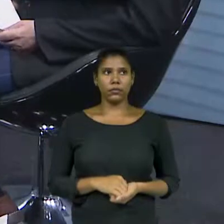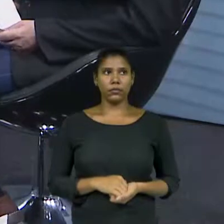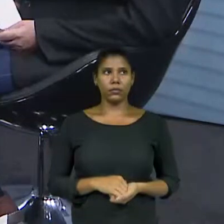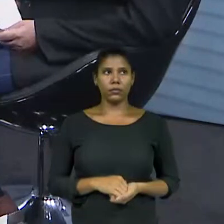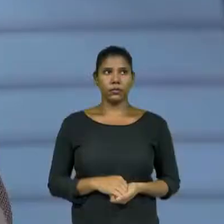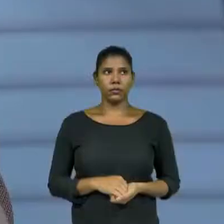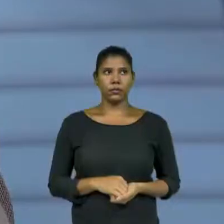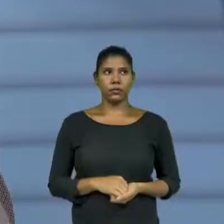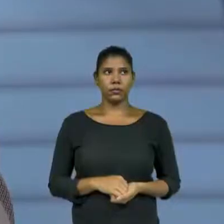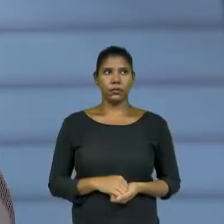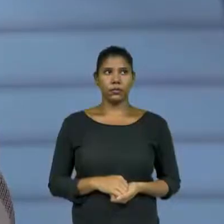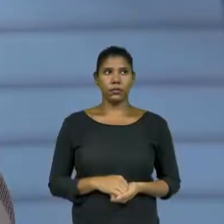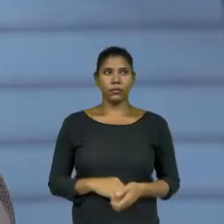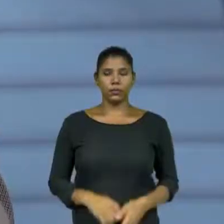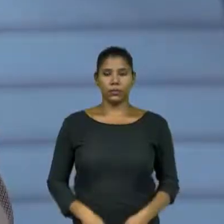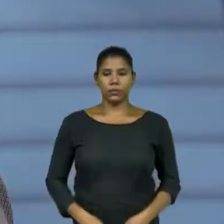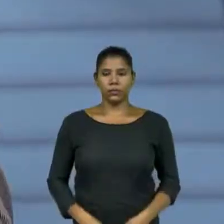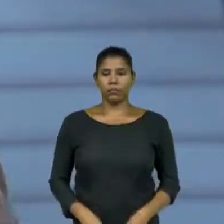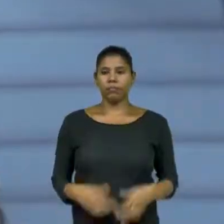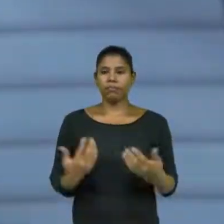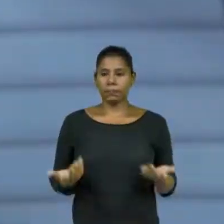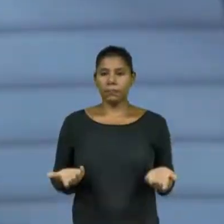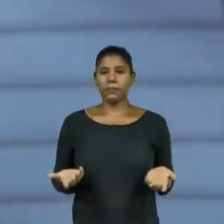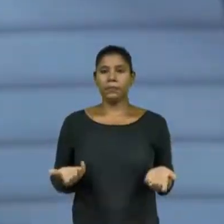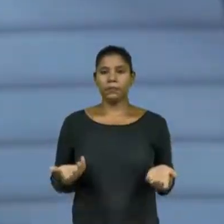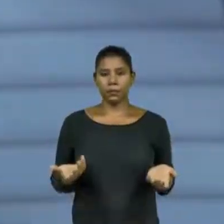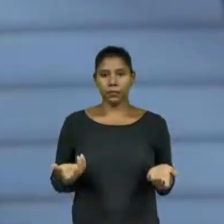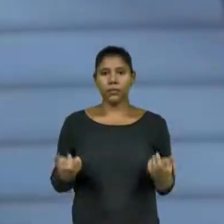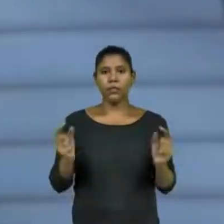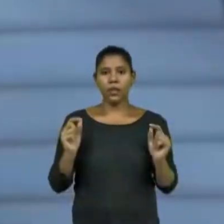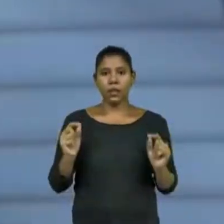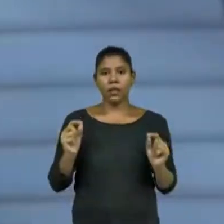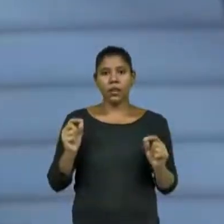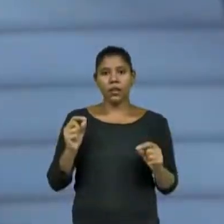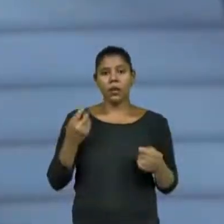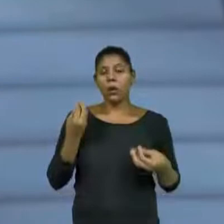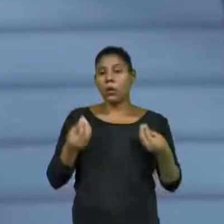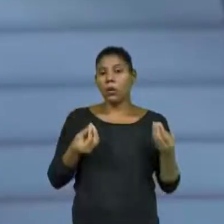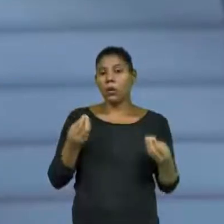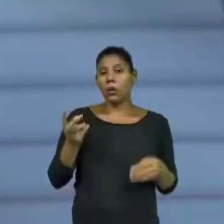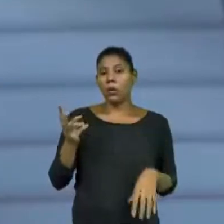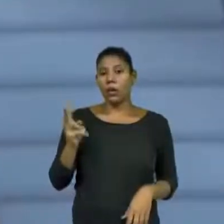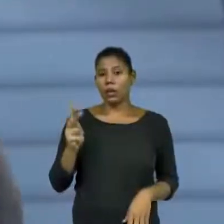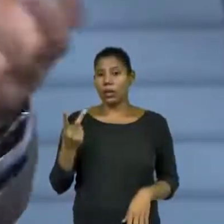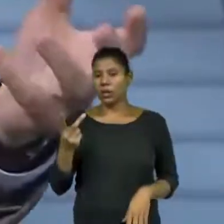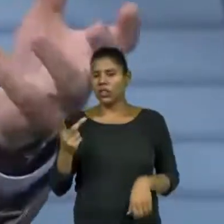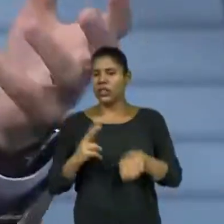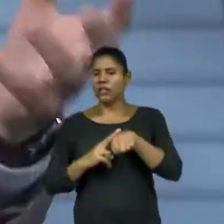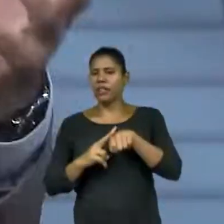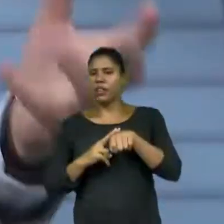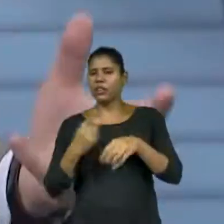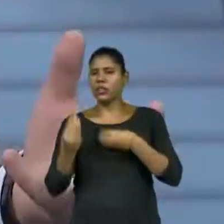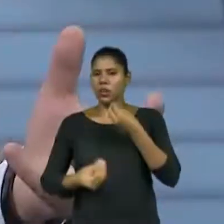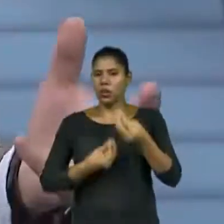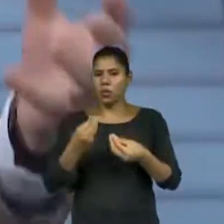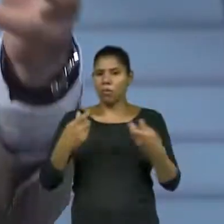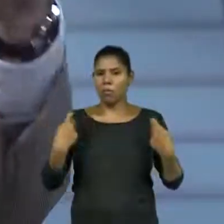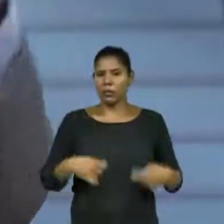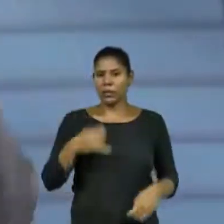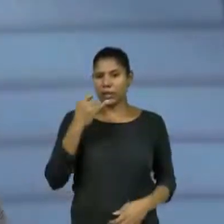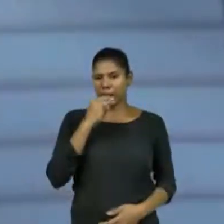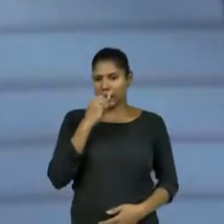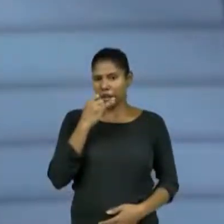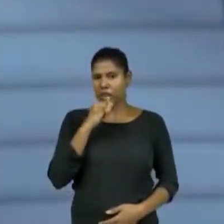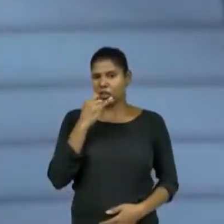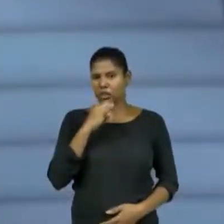exemplo, a certificação do hidrogênio verde. Porque se pergunta, quando é que o hidrogênio é verde? Se eu conecto, porque ele precisa de muita energia para